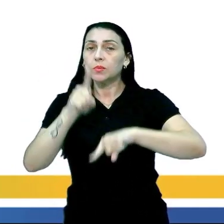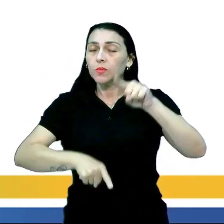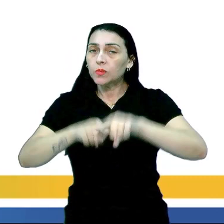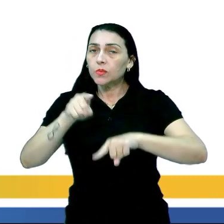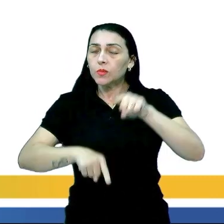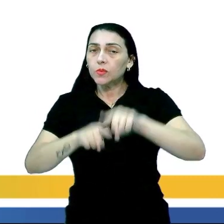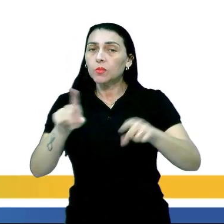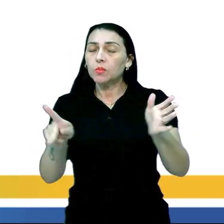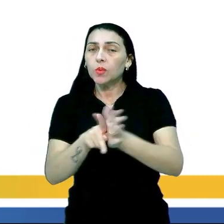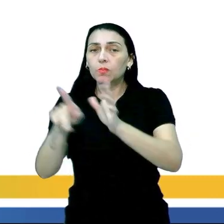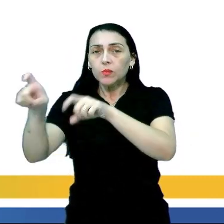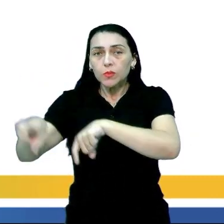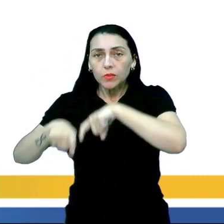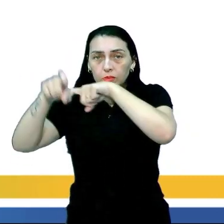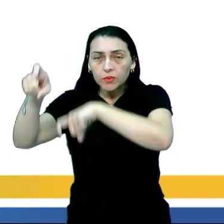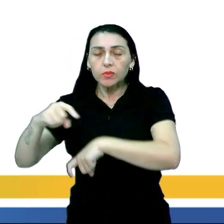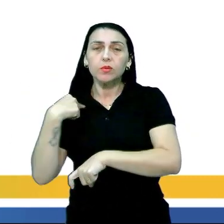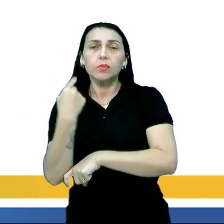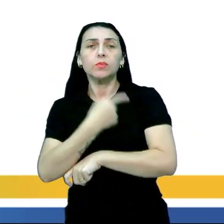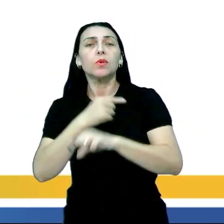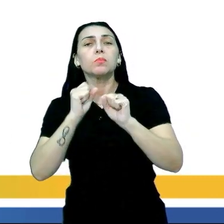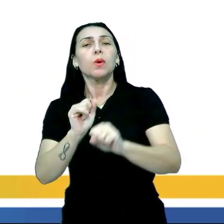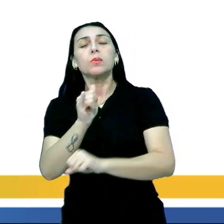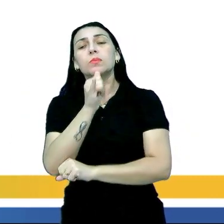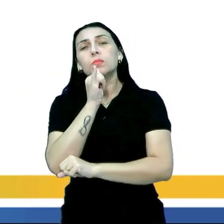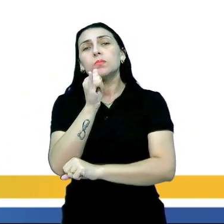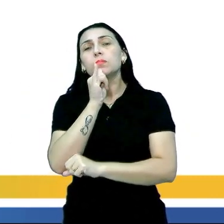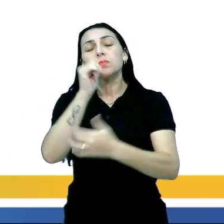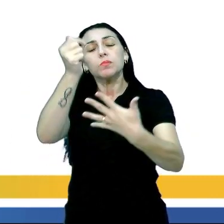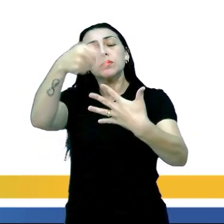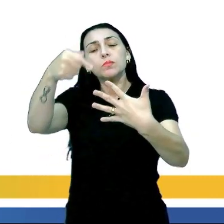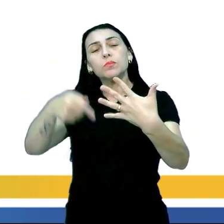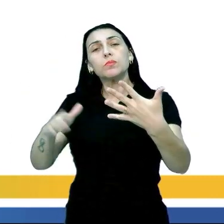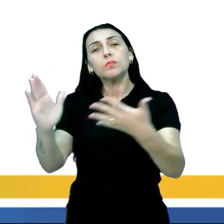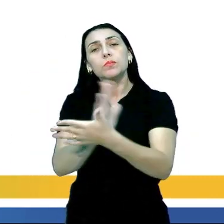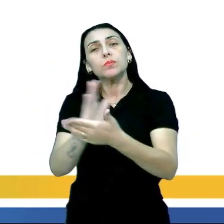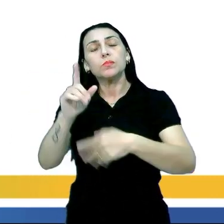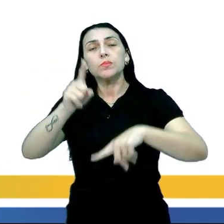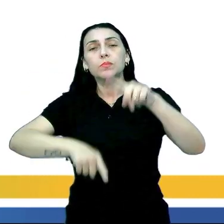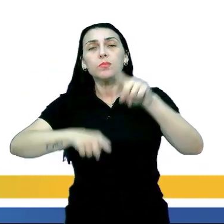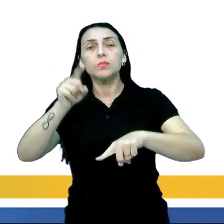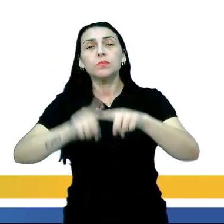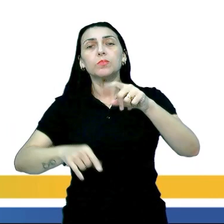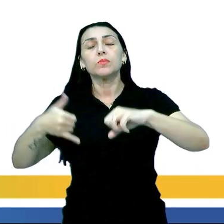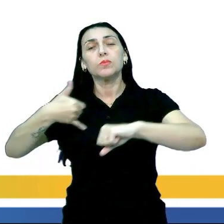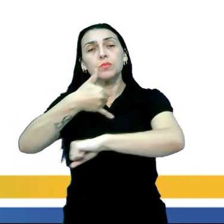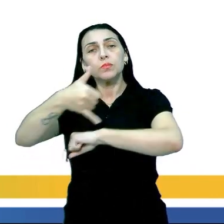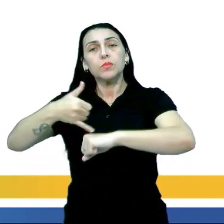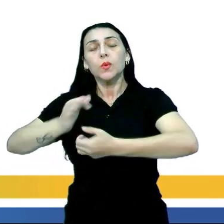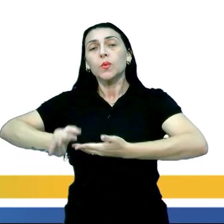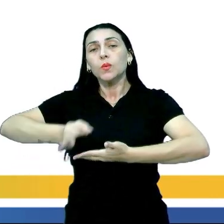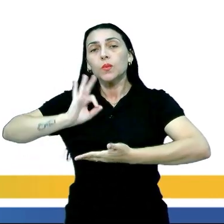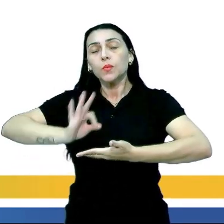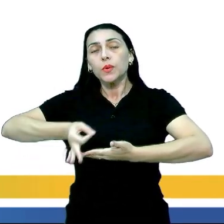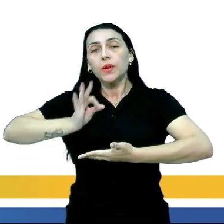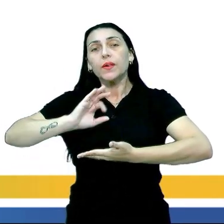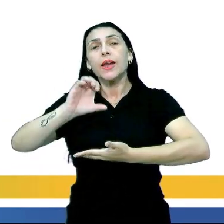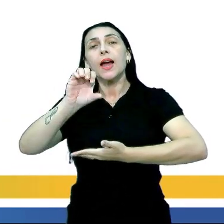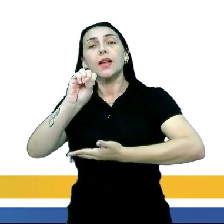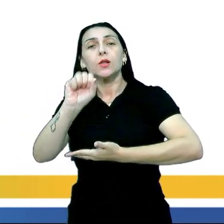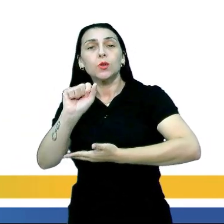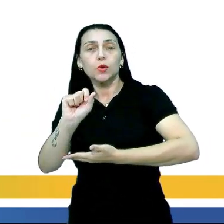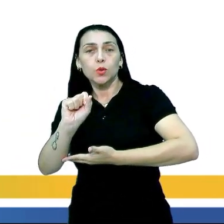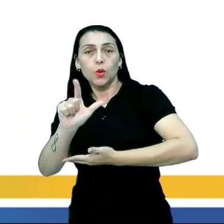produtos oriundos do campo. A gente pode, por exemplo, classificar alguns desses produtos, como óleo, café solúvel,